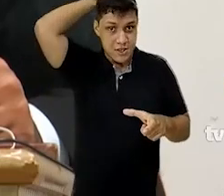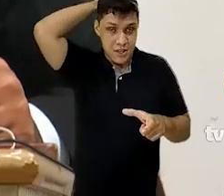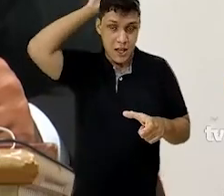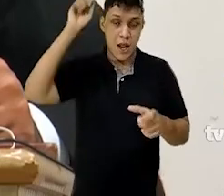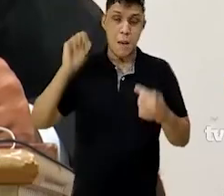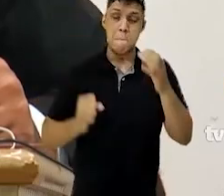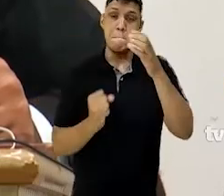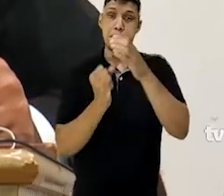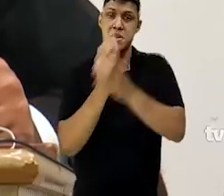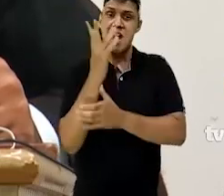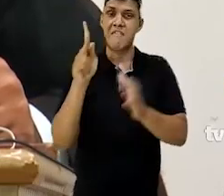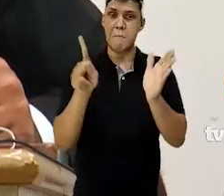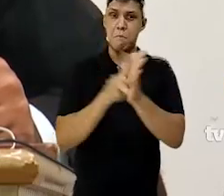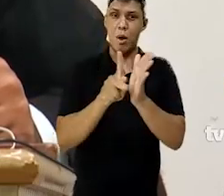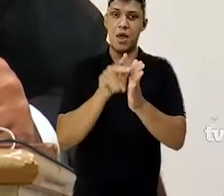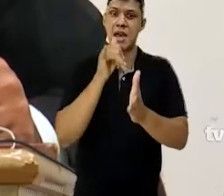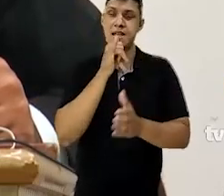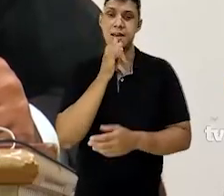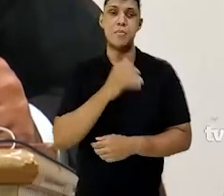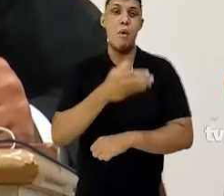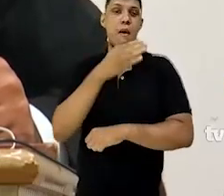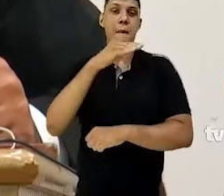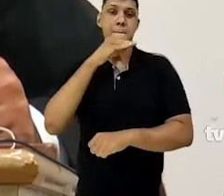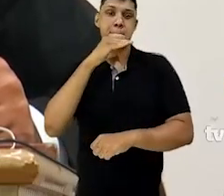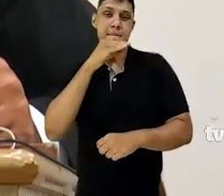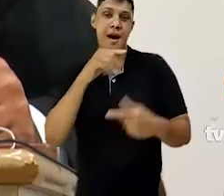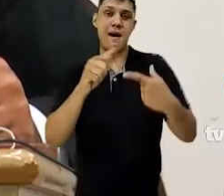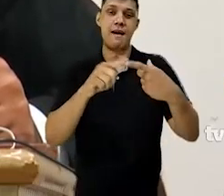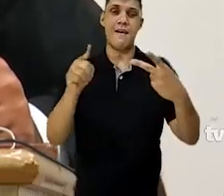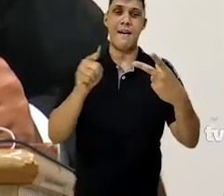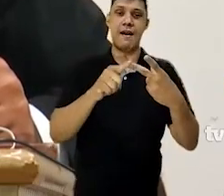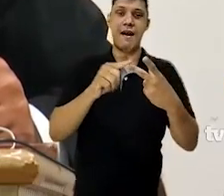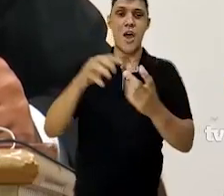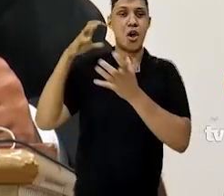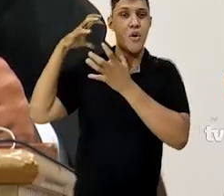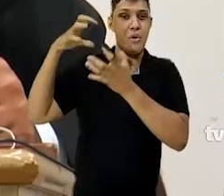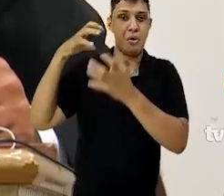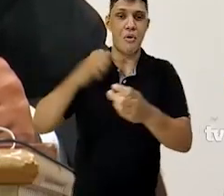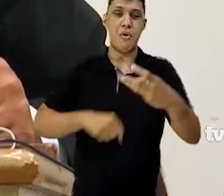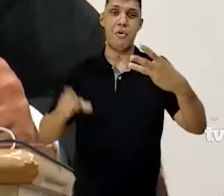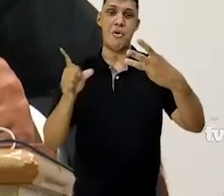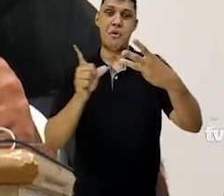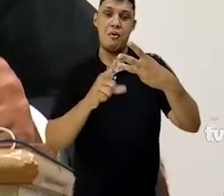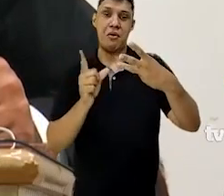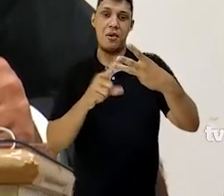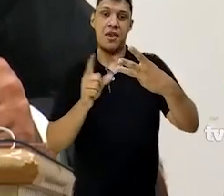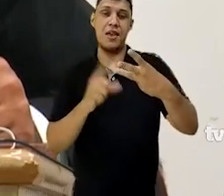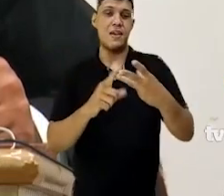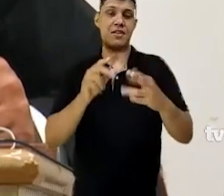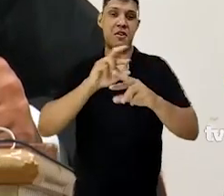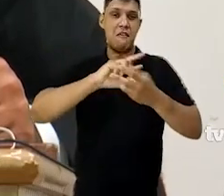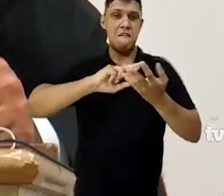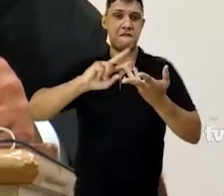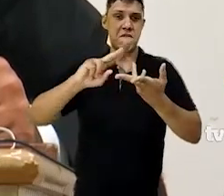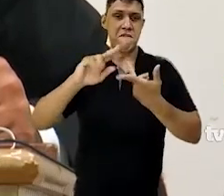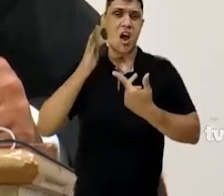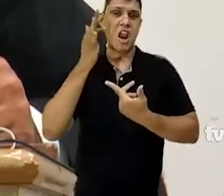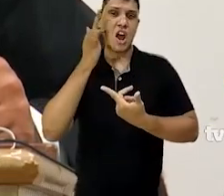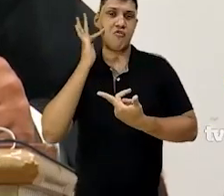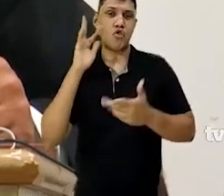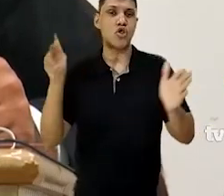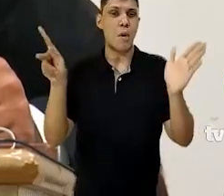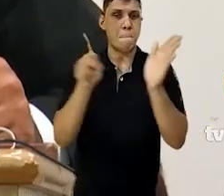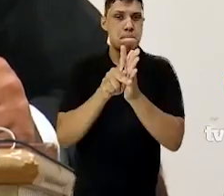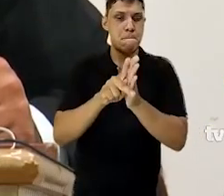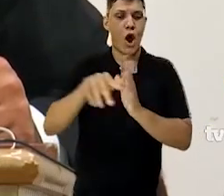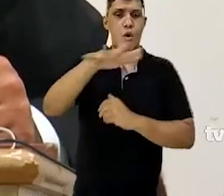como mangueiras, goiabeiras, coqueiros, pau-d'arcos, são plantas da nossa